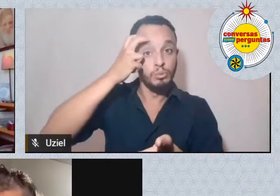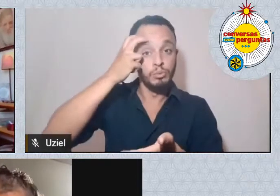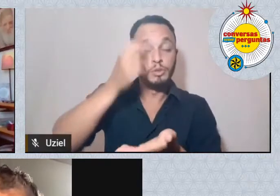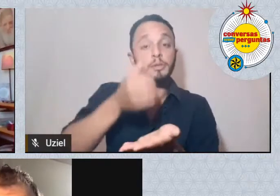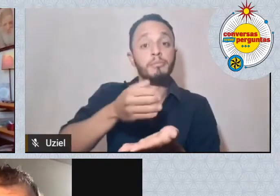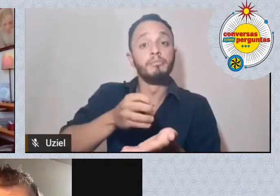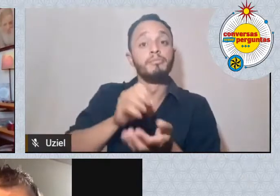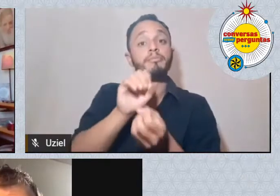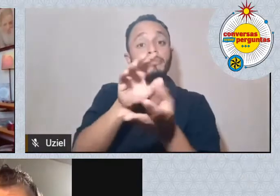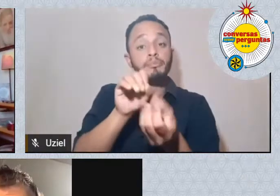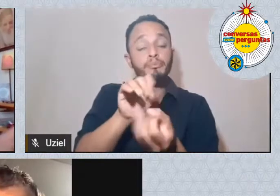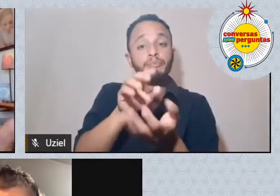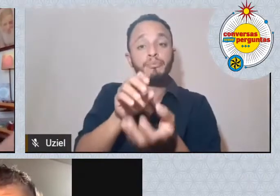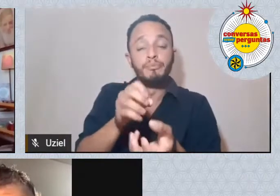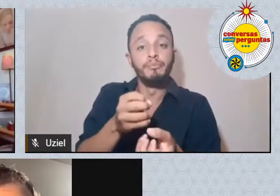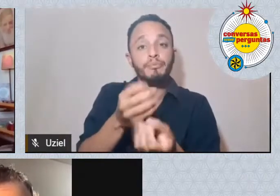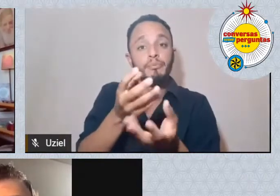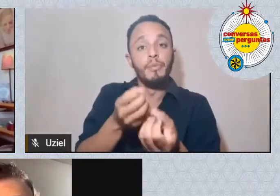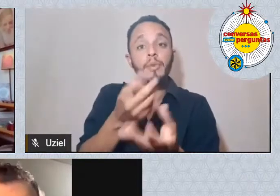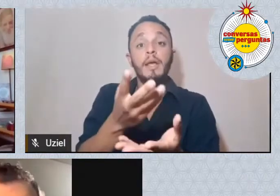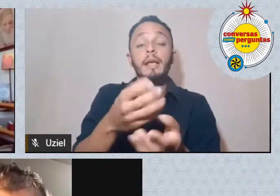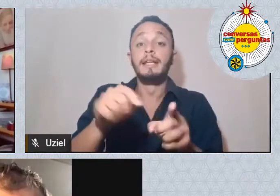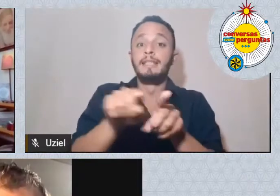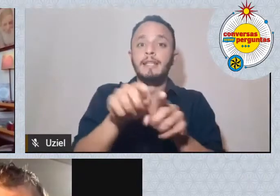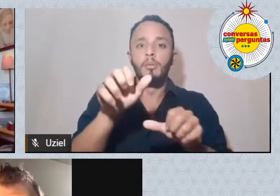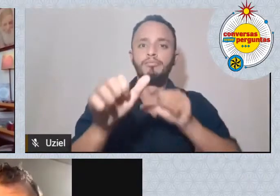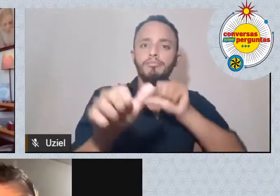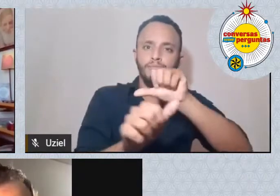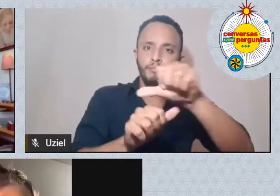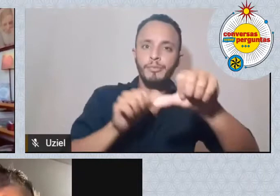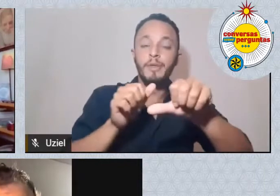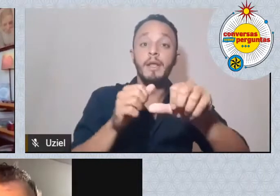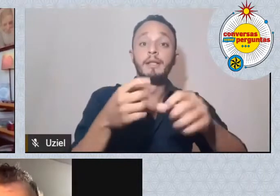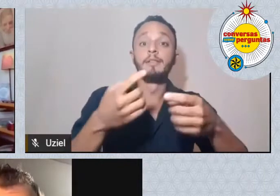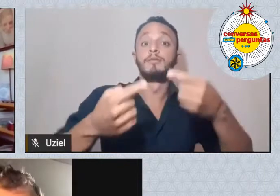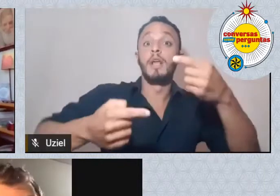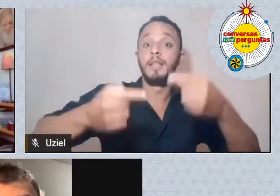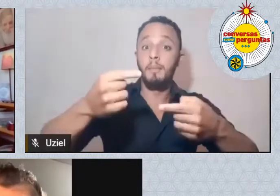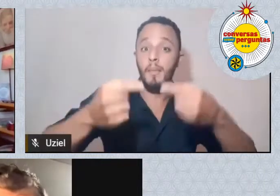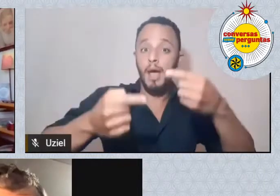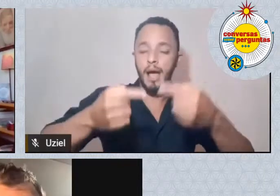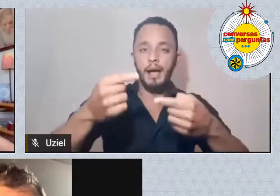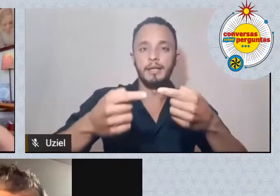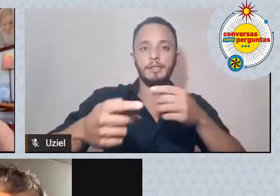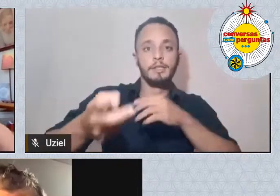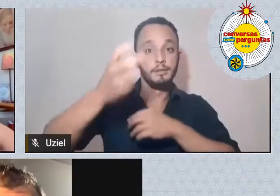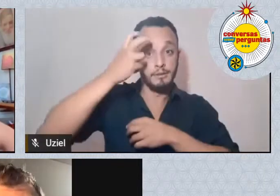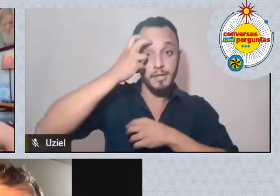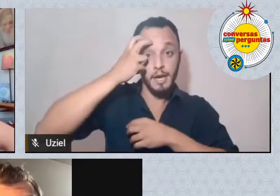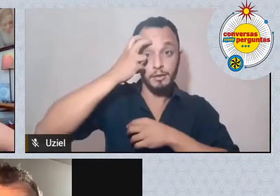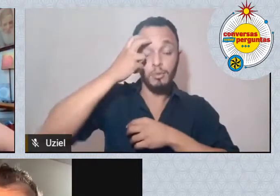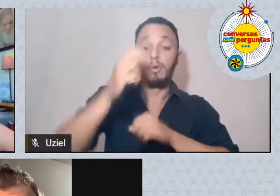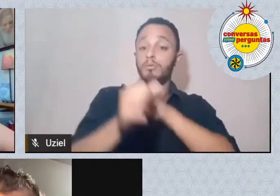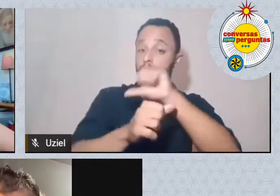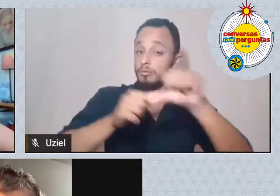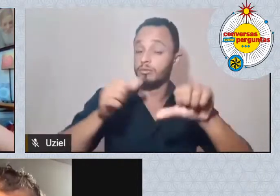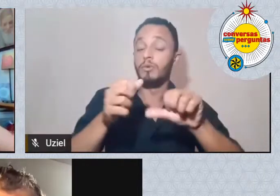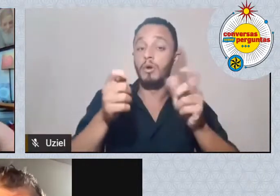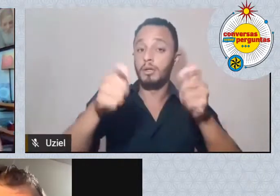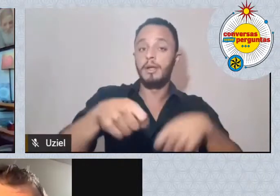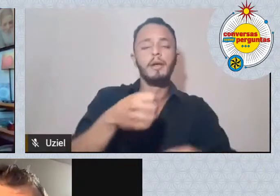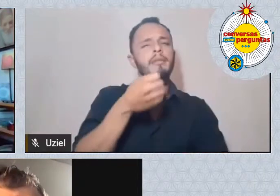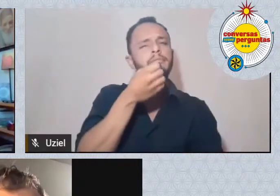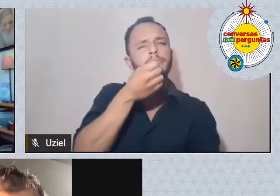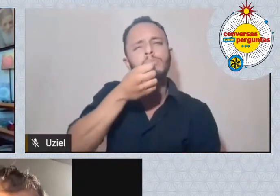que estão se renovando, estão entrando no debate acadêmico e intelectual de uma outra maneira. Acho isso muito